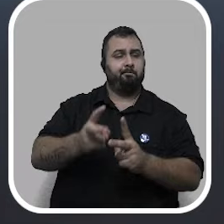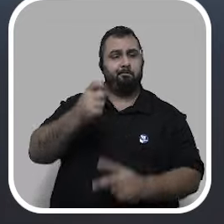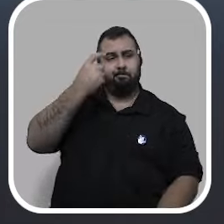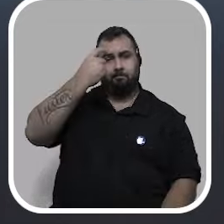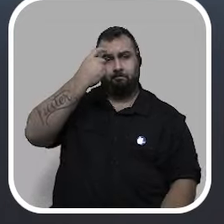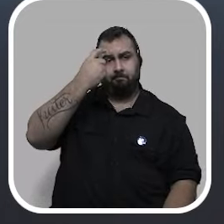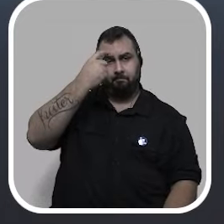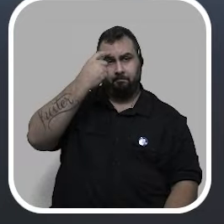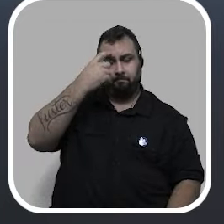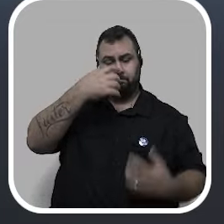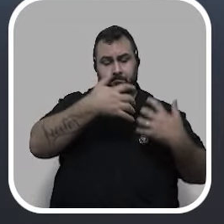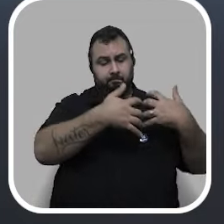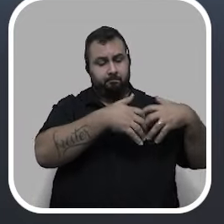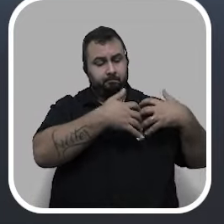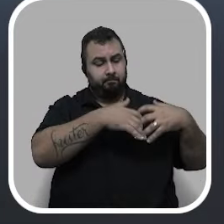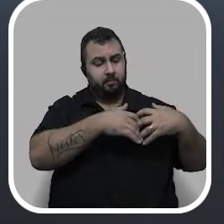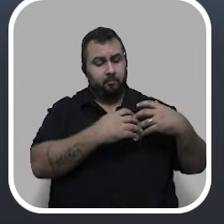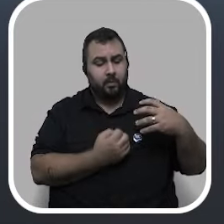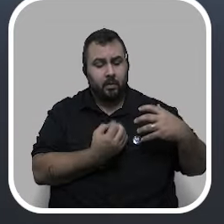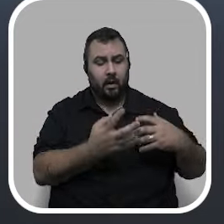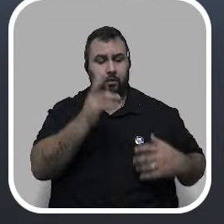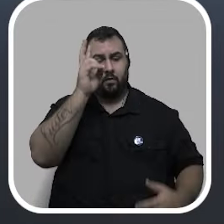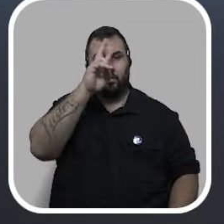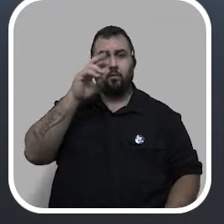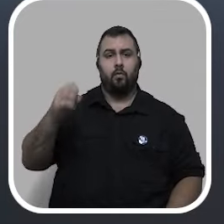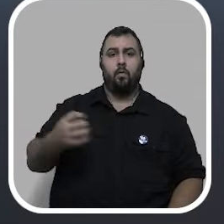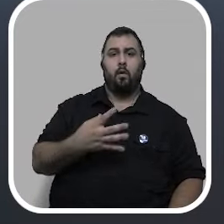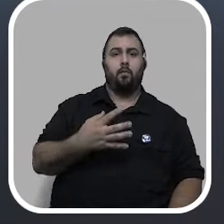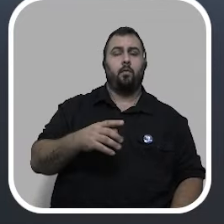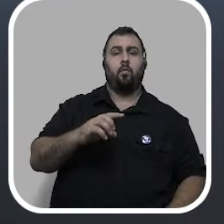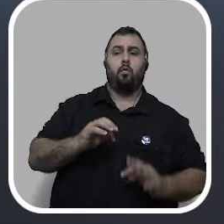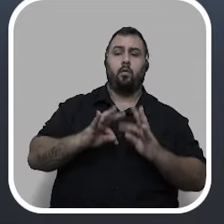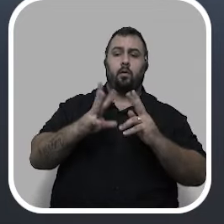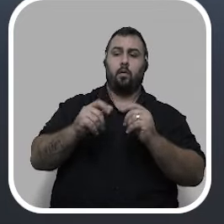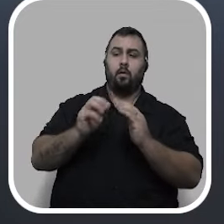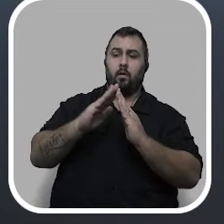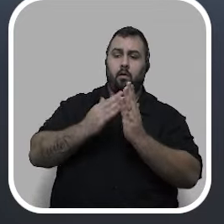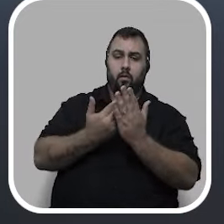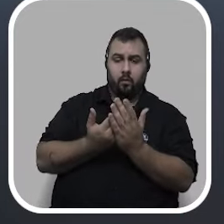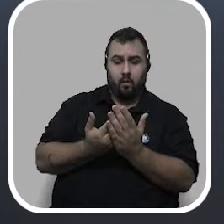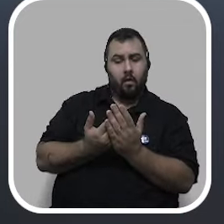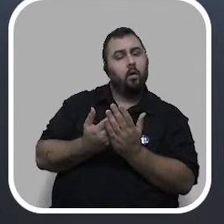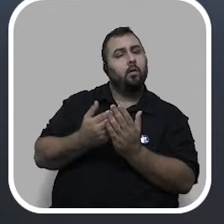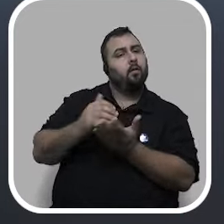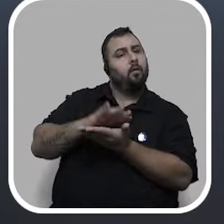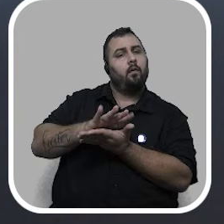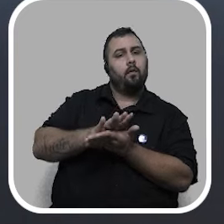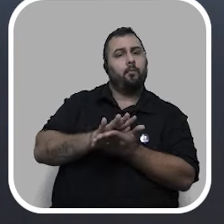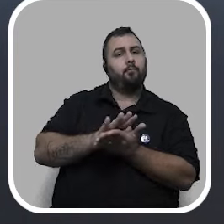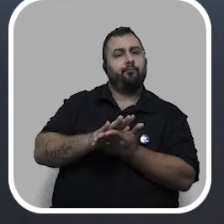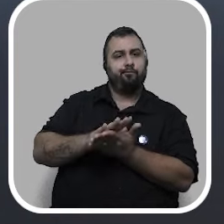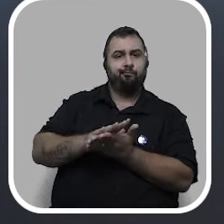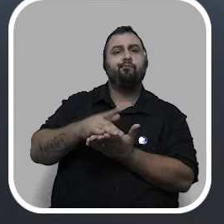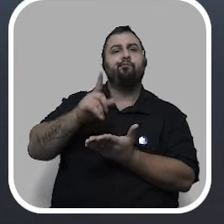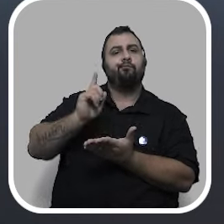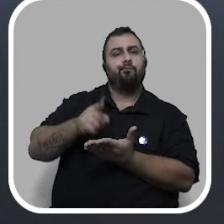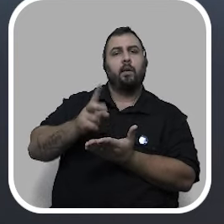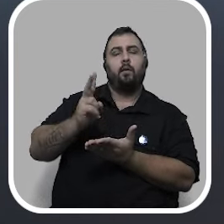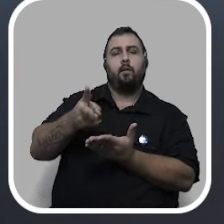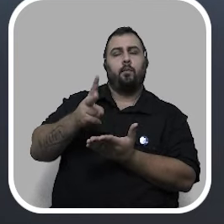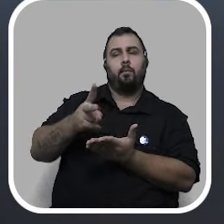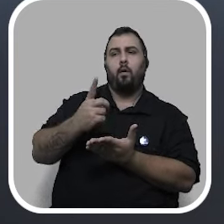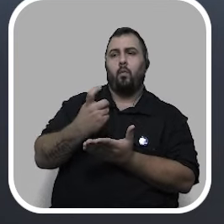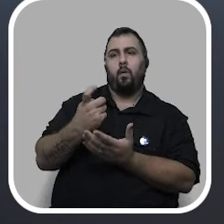em trazer histórias novas Porque como toda a escola de samba como o próprio nome diz escola de samba então é um momento em que a gente